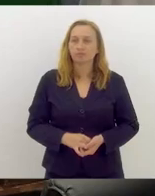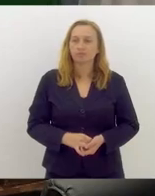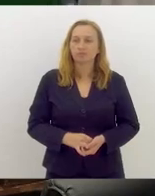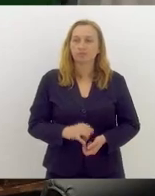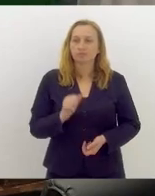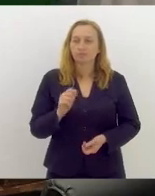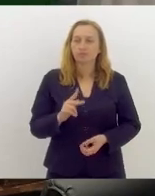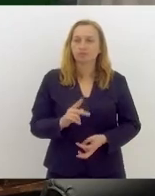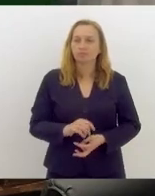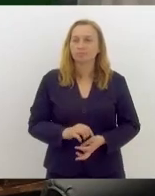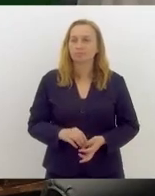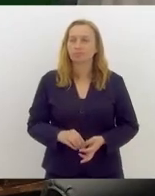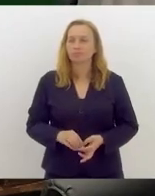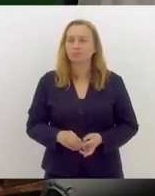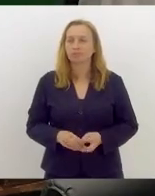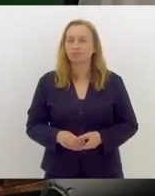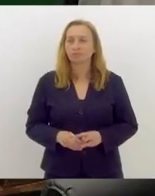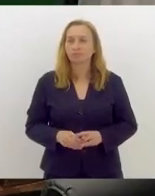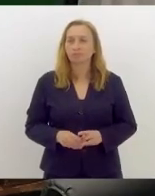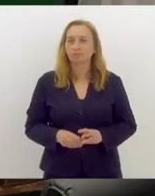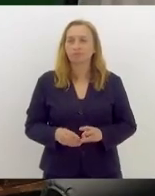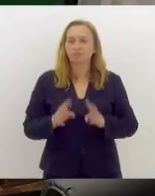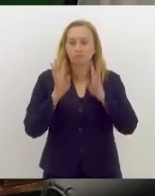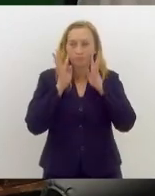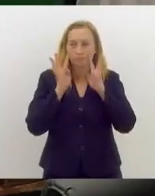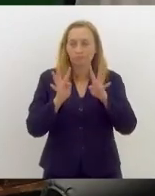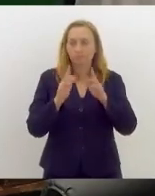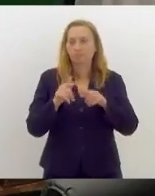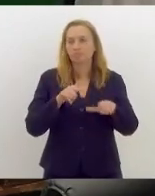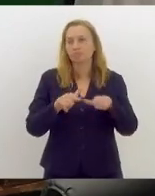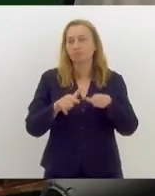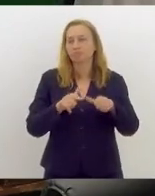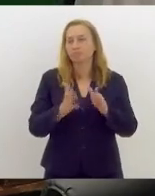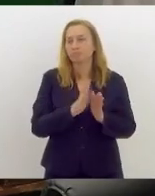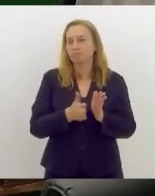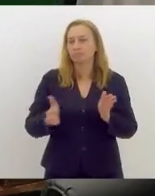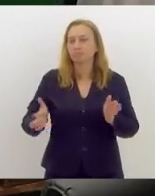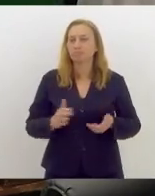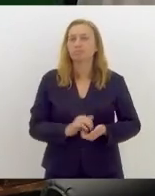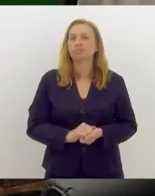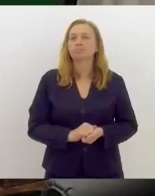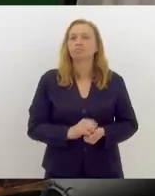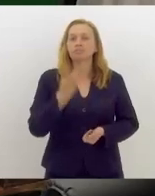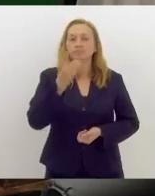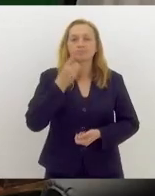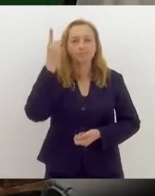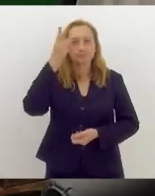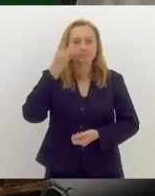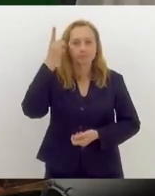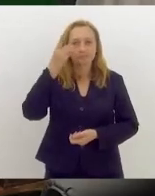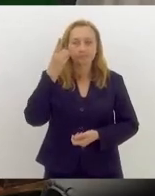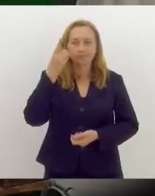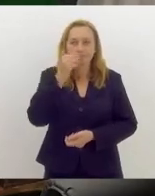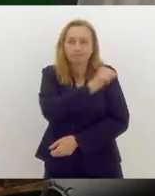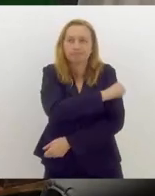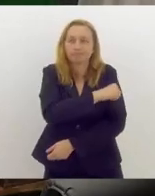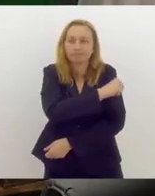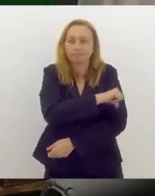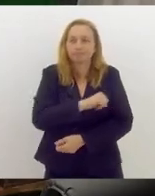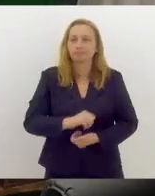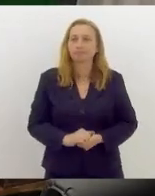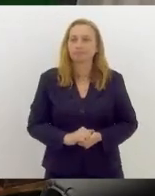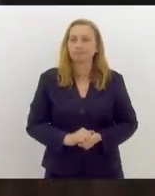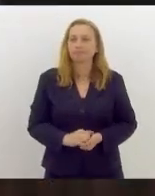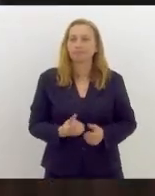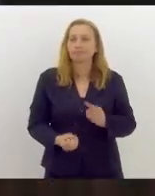Ok eu queria chamar os trabalhos à ordem Deputado deputada enfermeira Rejane